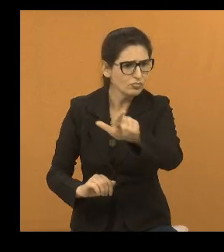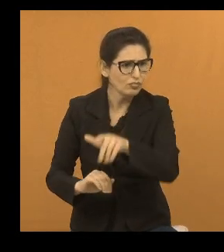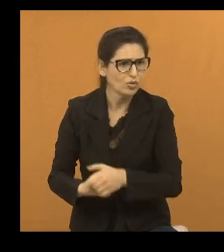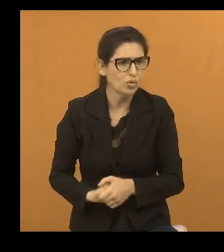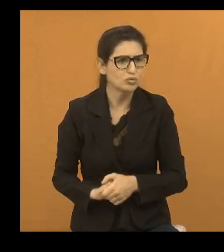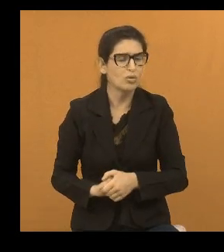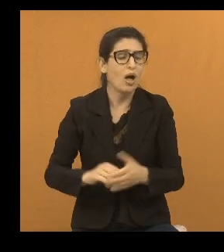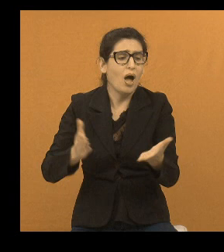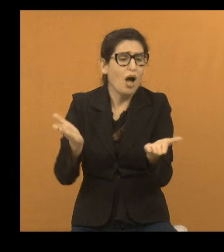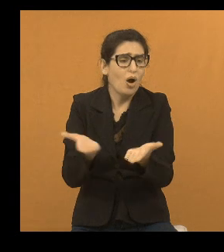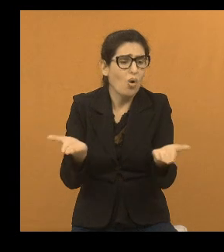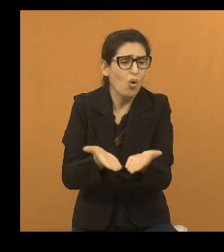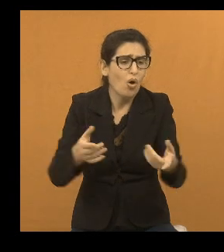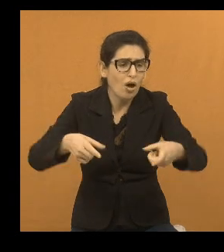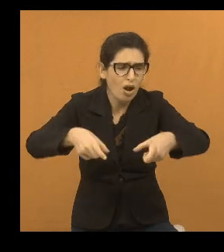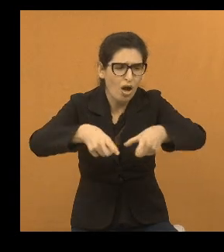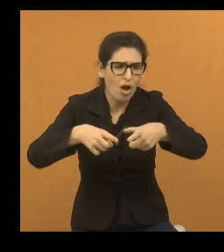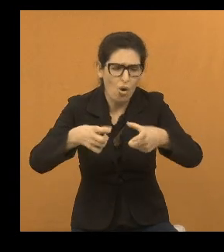município.